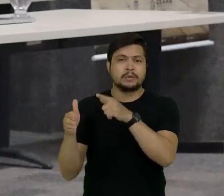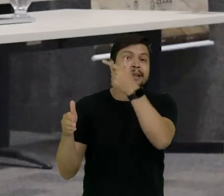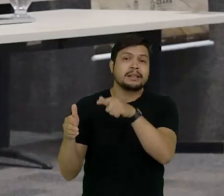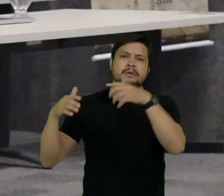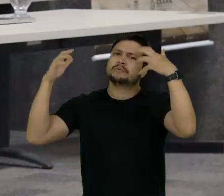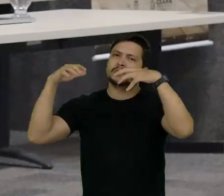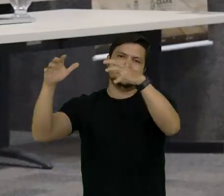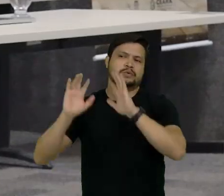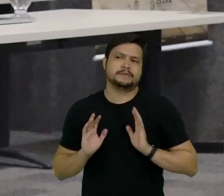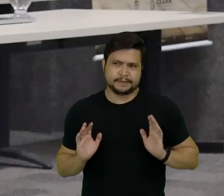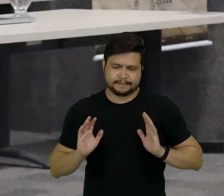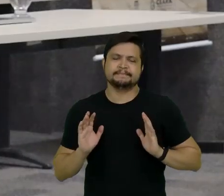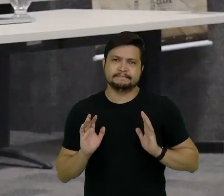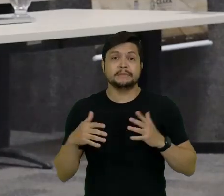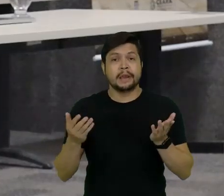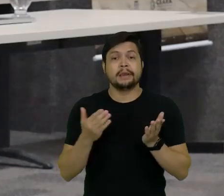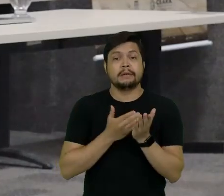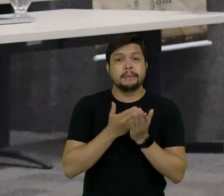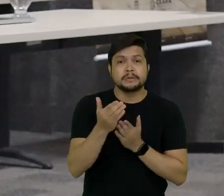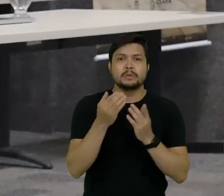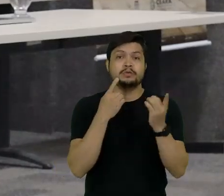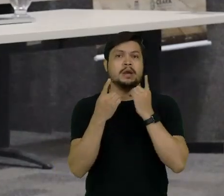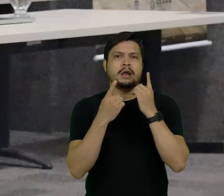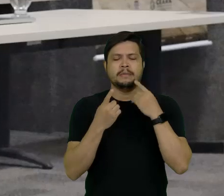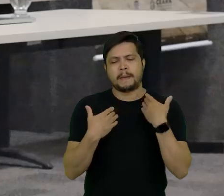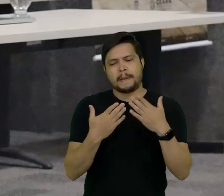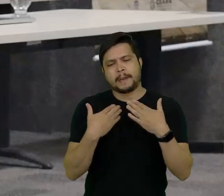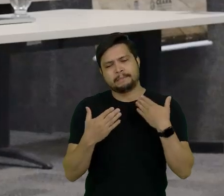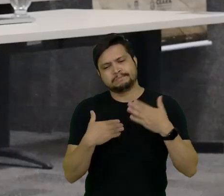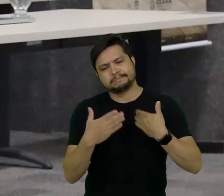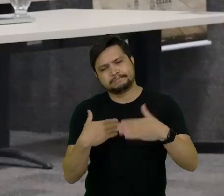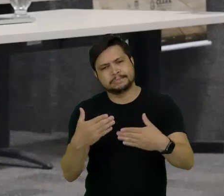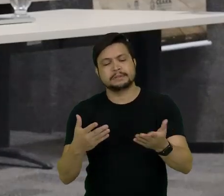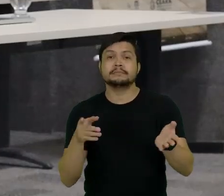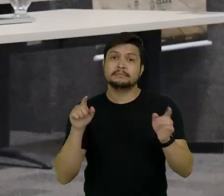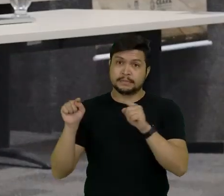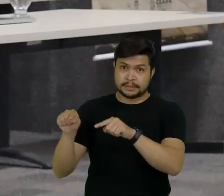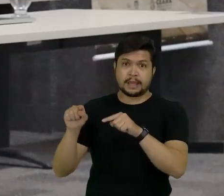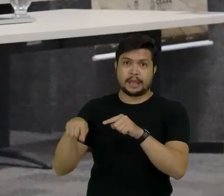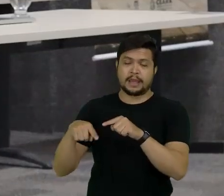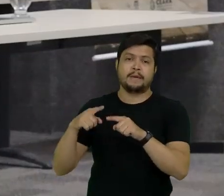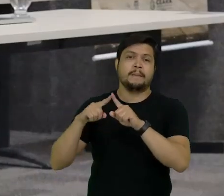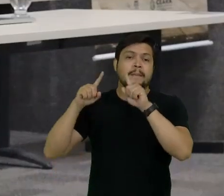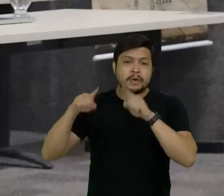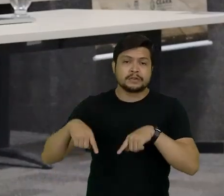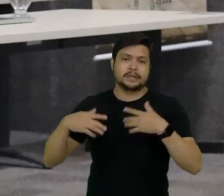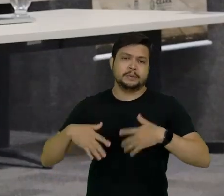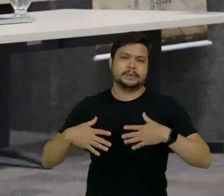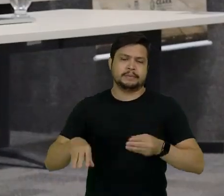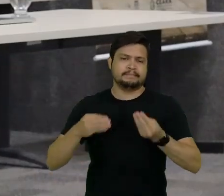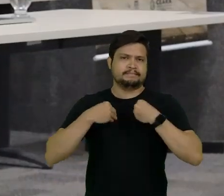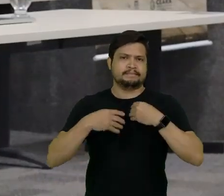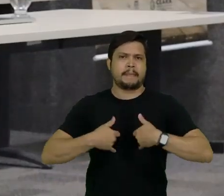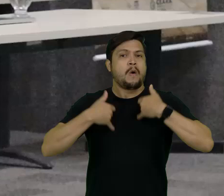águas todo mundo é doutor. É época seca. E nisso a gente começou um diálogo e, assim, hoje assim, é um dos projetos